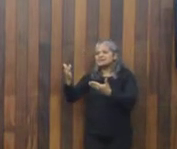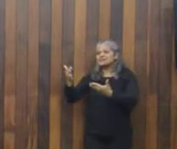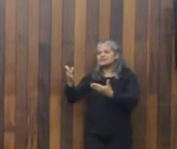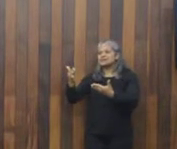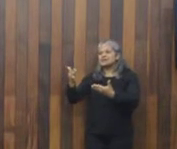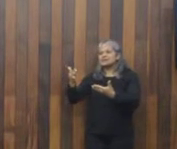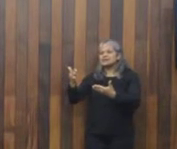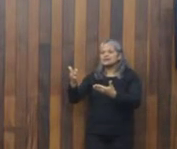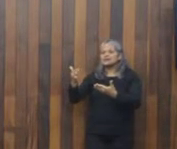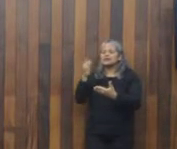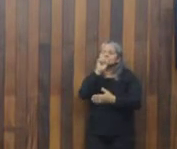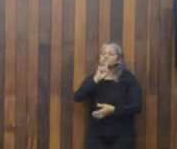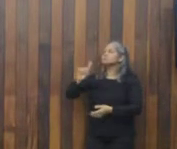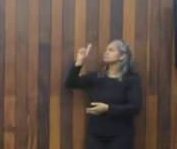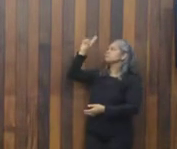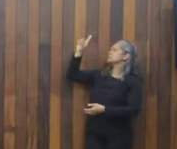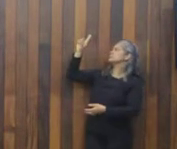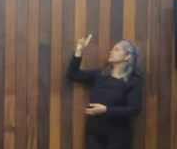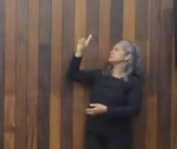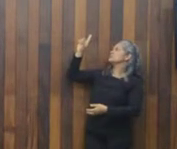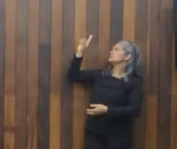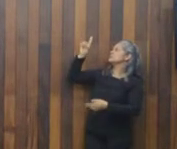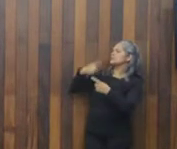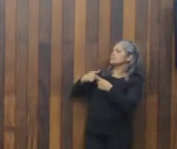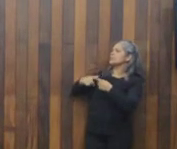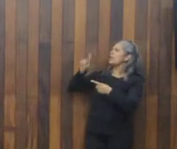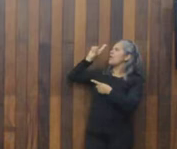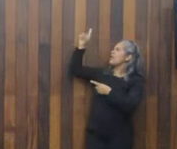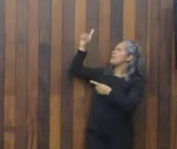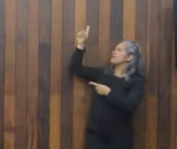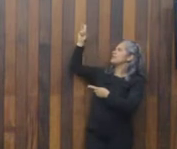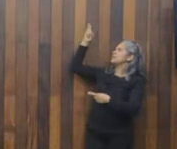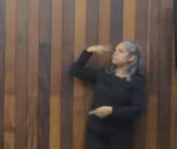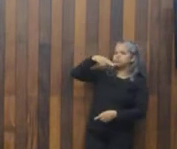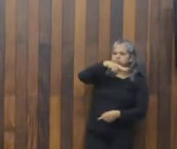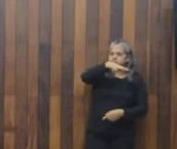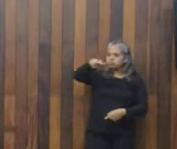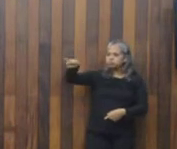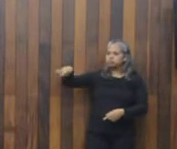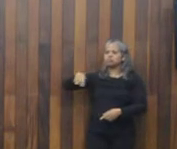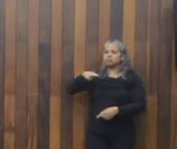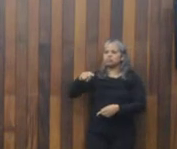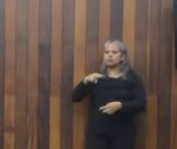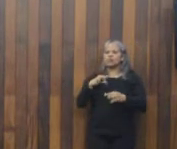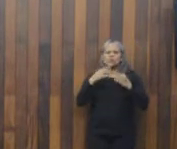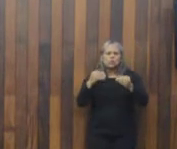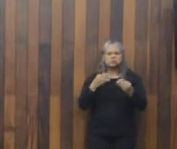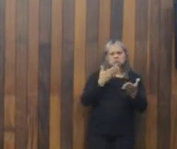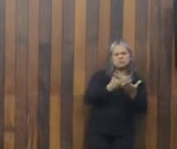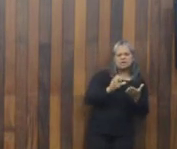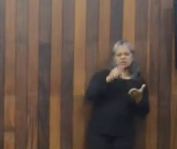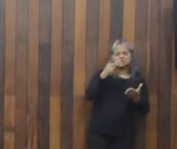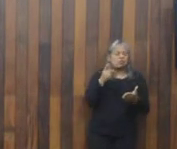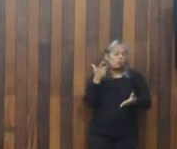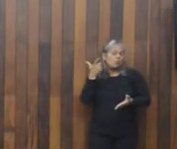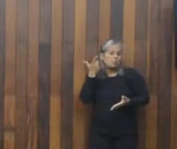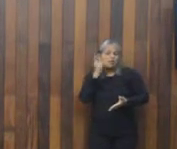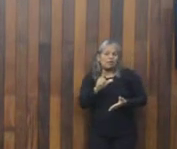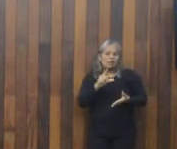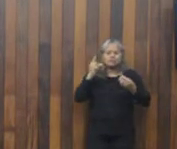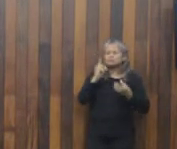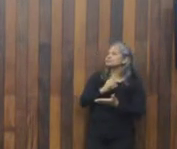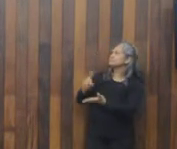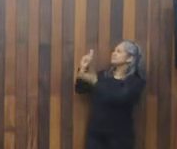Ele nada somos. E a Ele eu entrego todas as minhas derrotas e vitórias sempre. Agradecer ao vereador